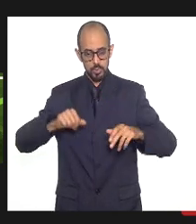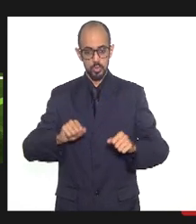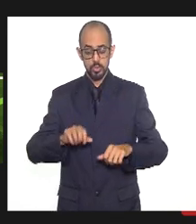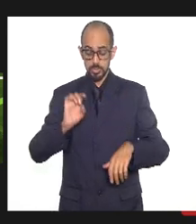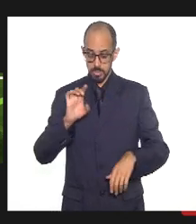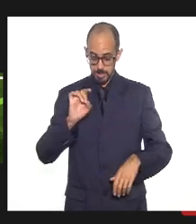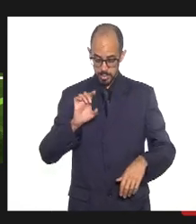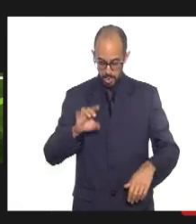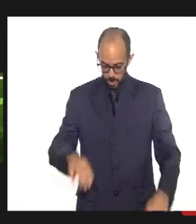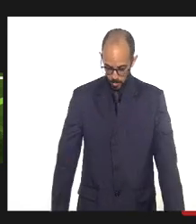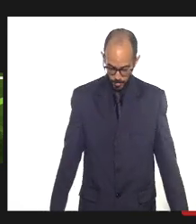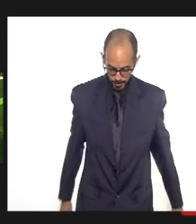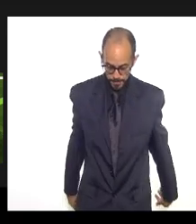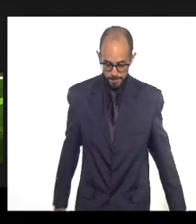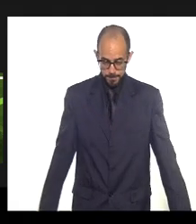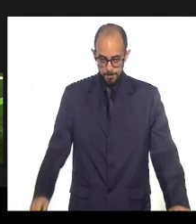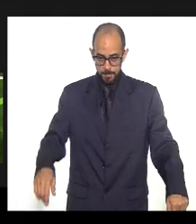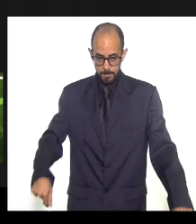especificamente.